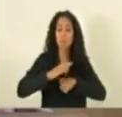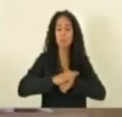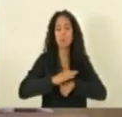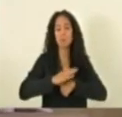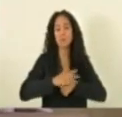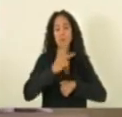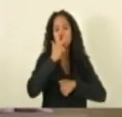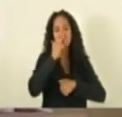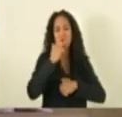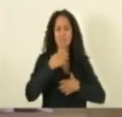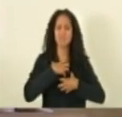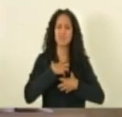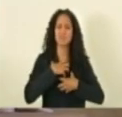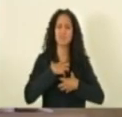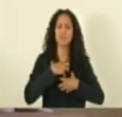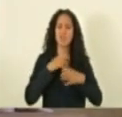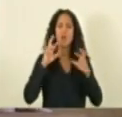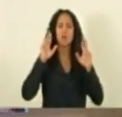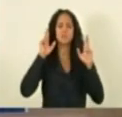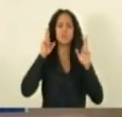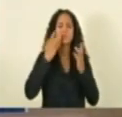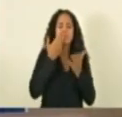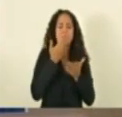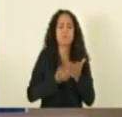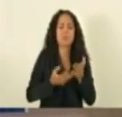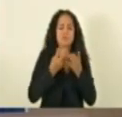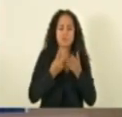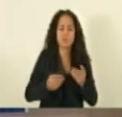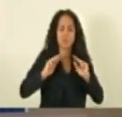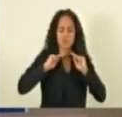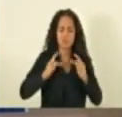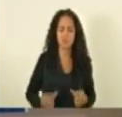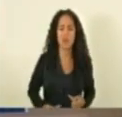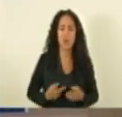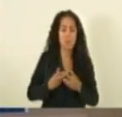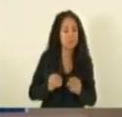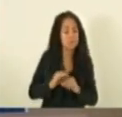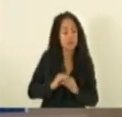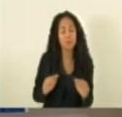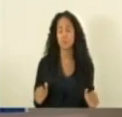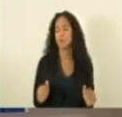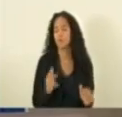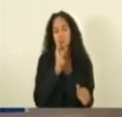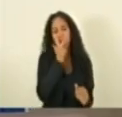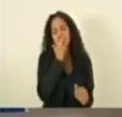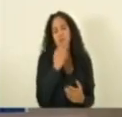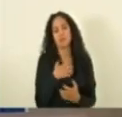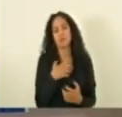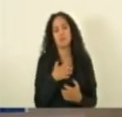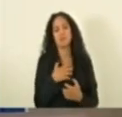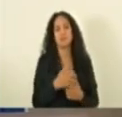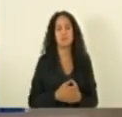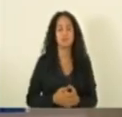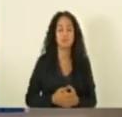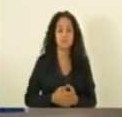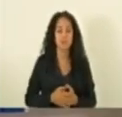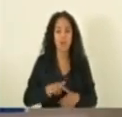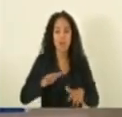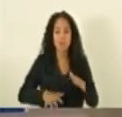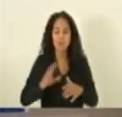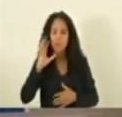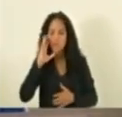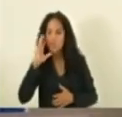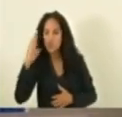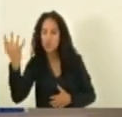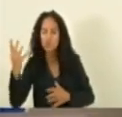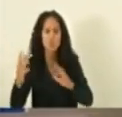gente parece que até perde a esperança na humanidade, que a gente parece que não vê solução, parece